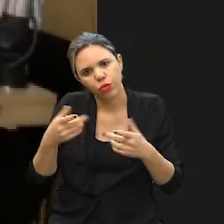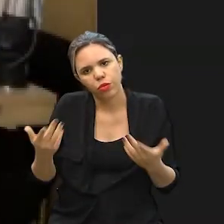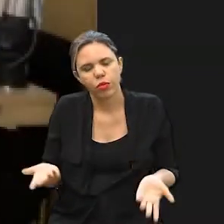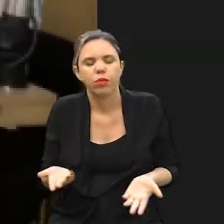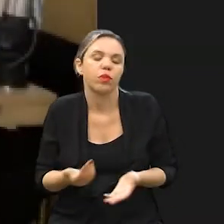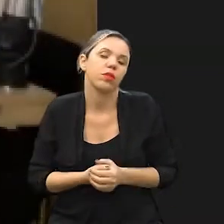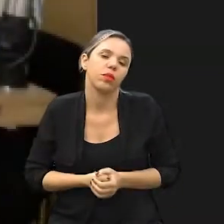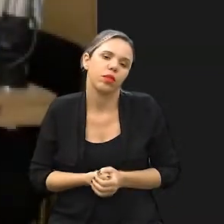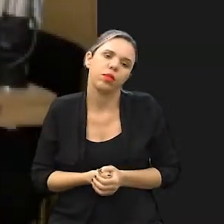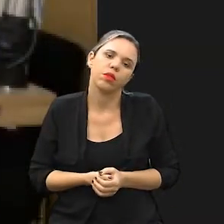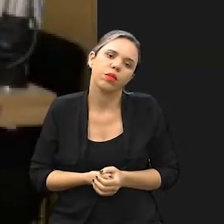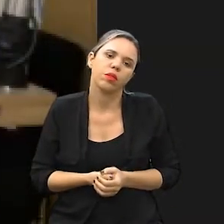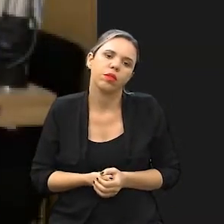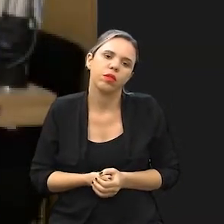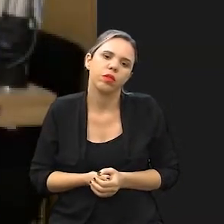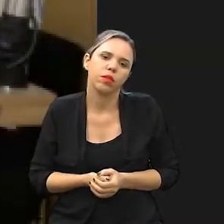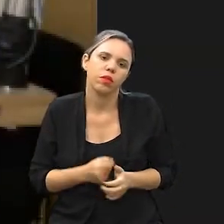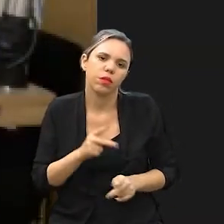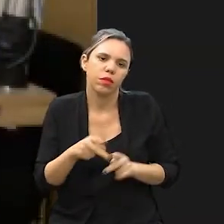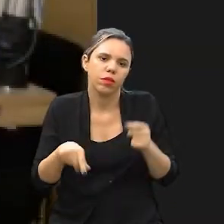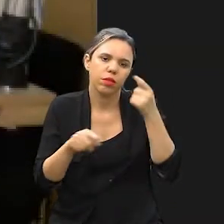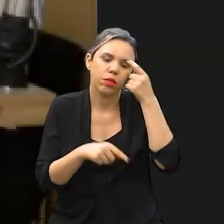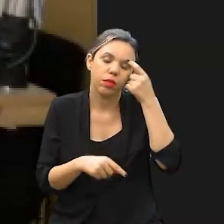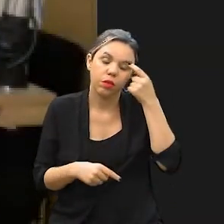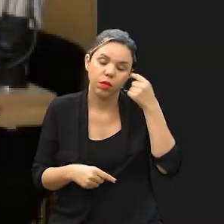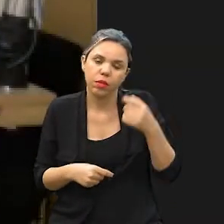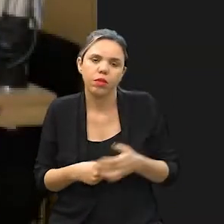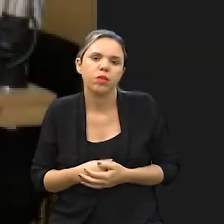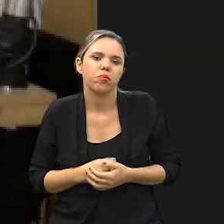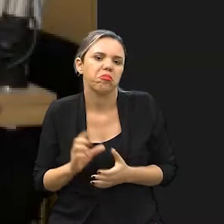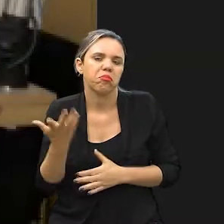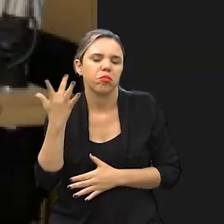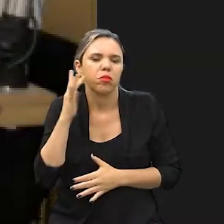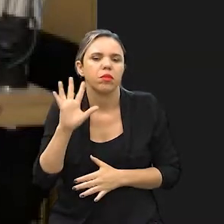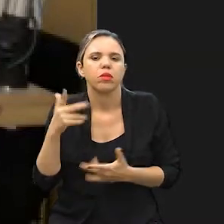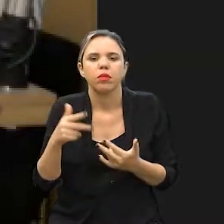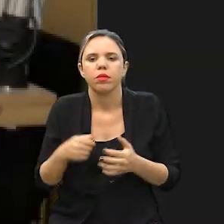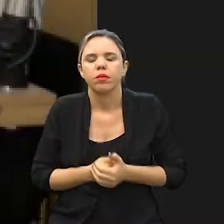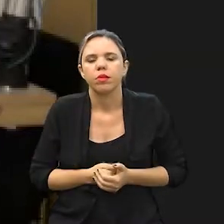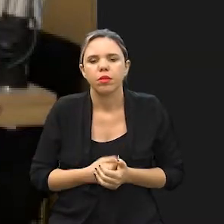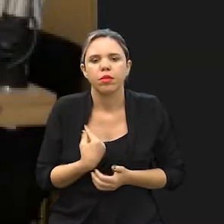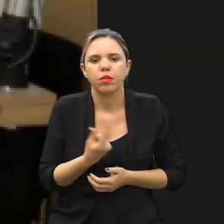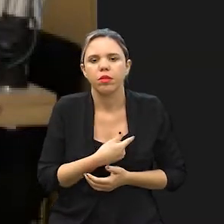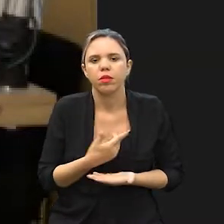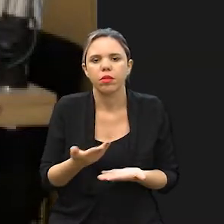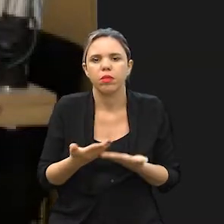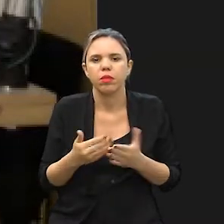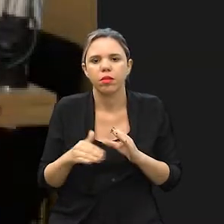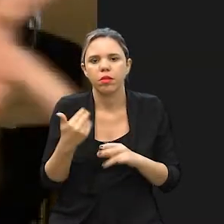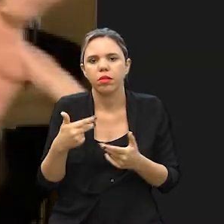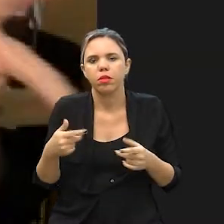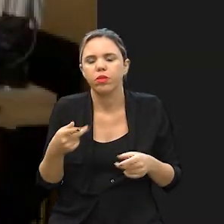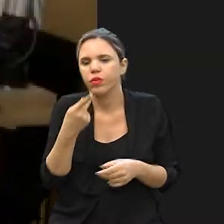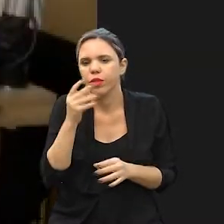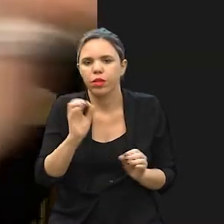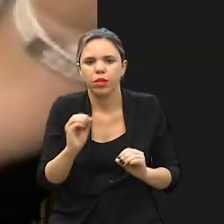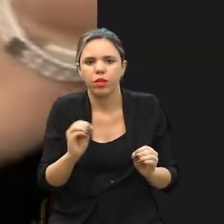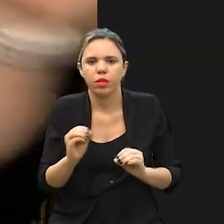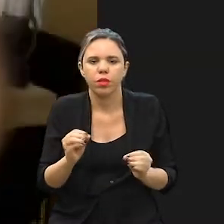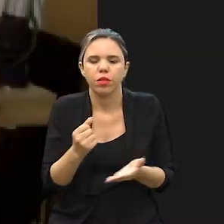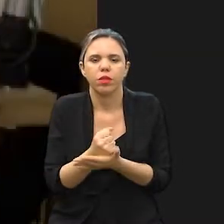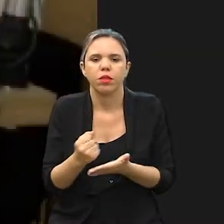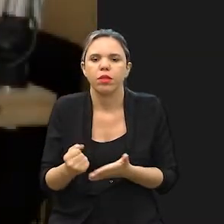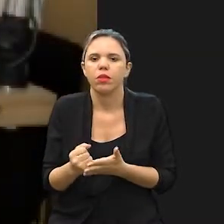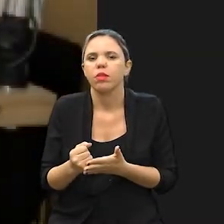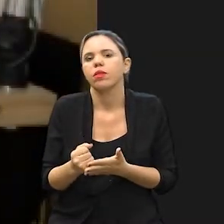pessoas. Então, o pessoal, sempre que acontece alguma coisa, a gente recebe mensagem: ó, você não vai falar da contratação